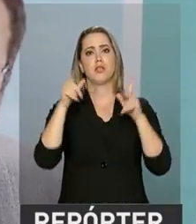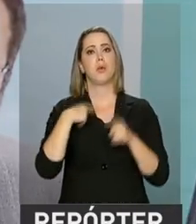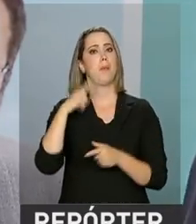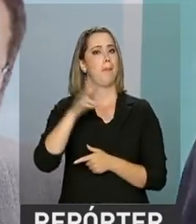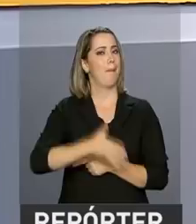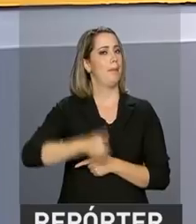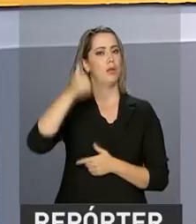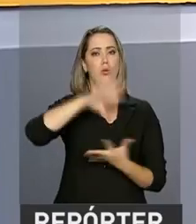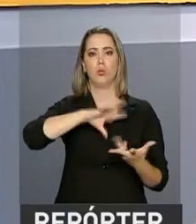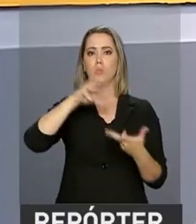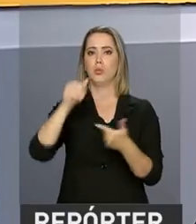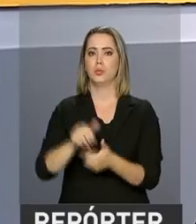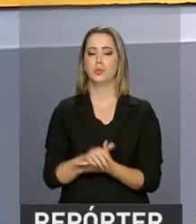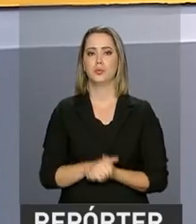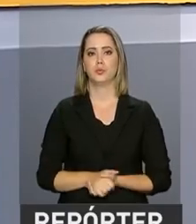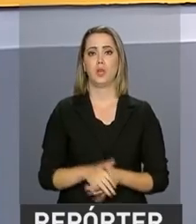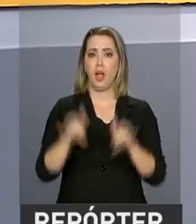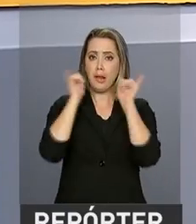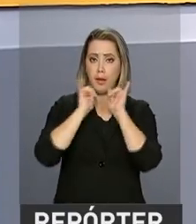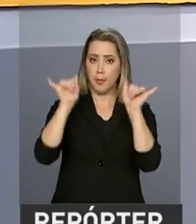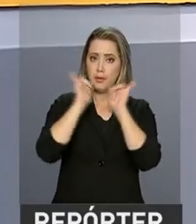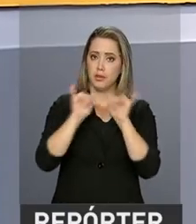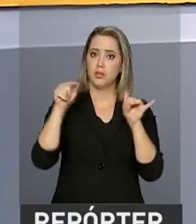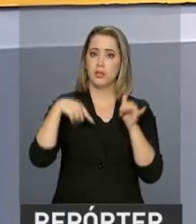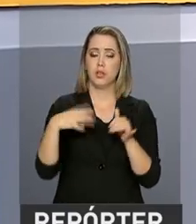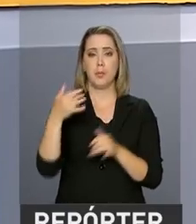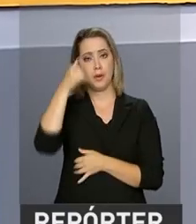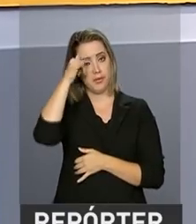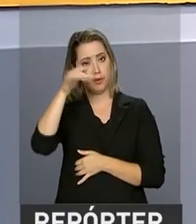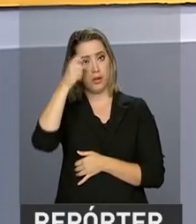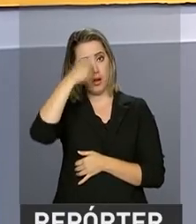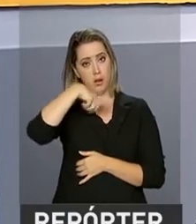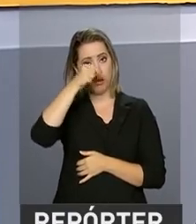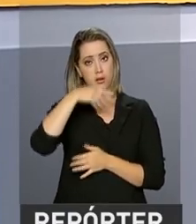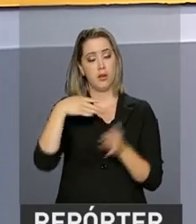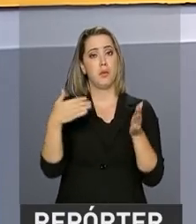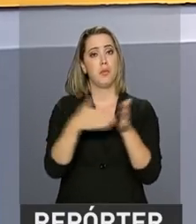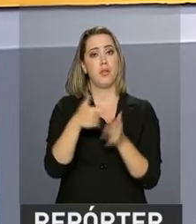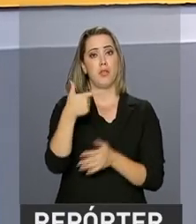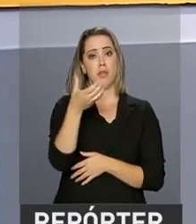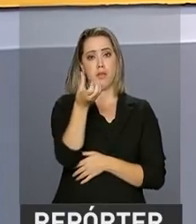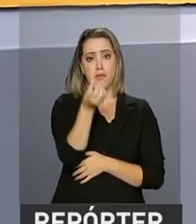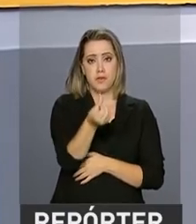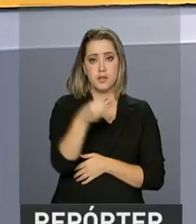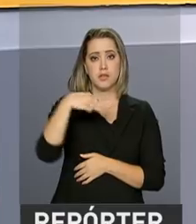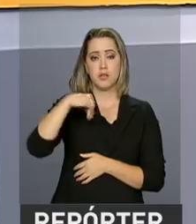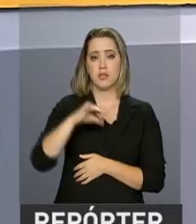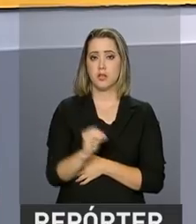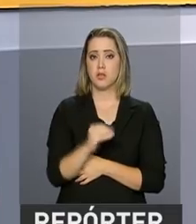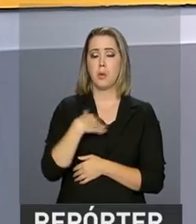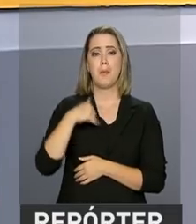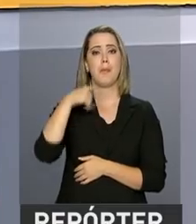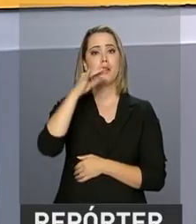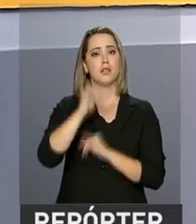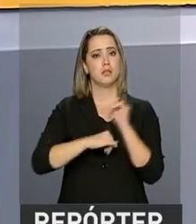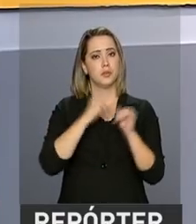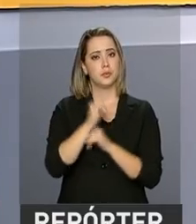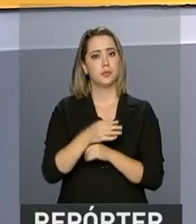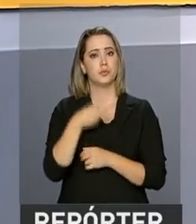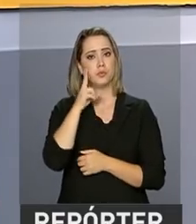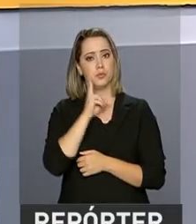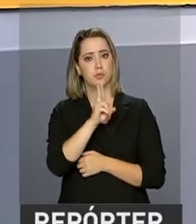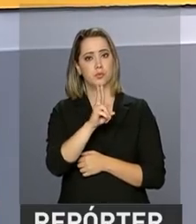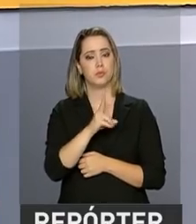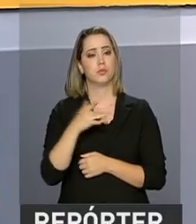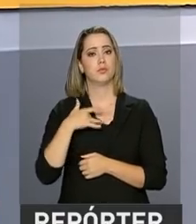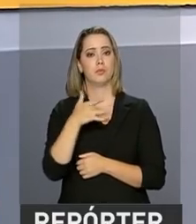imunização do mundo. A campanha nacional de vacinação contra a gripe vai até 26 de maio. Mais informações no site do Ministério da Saúde,